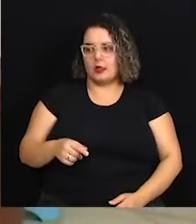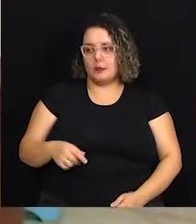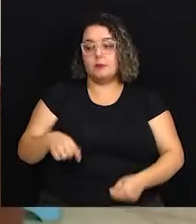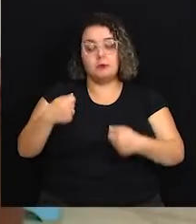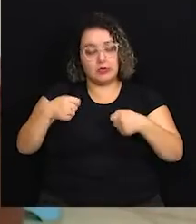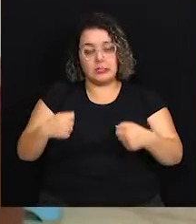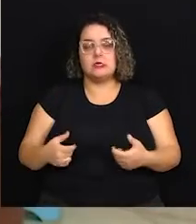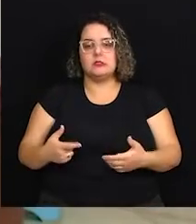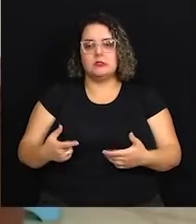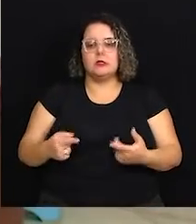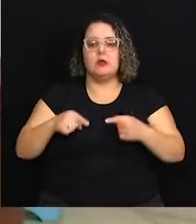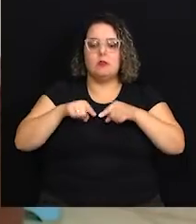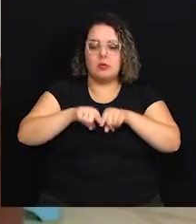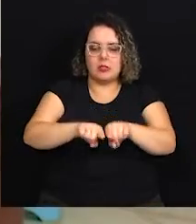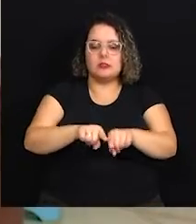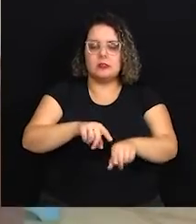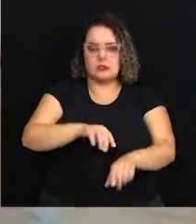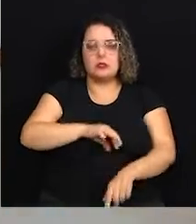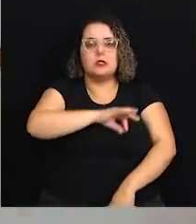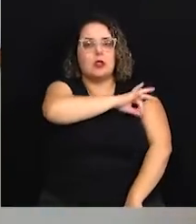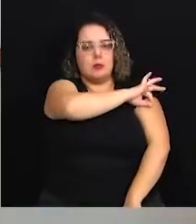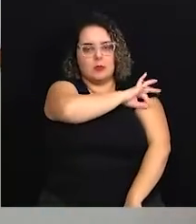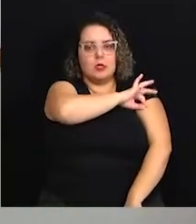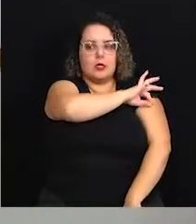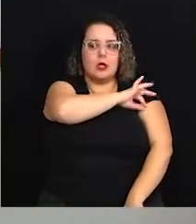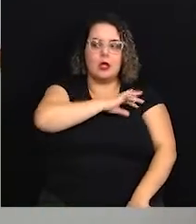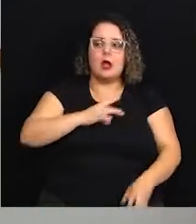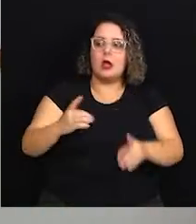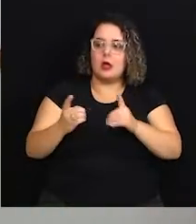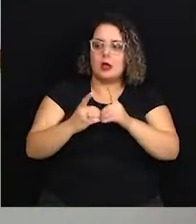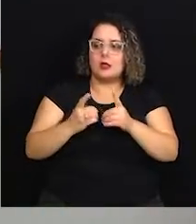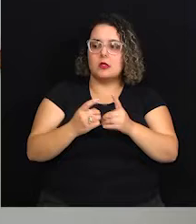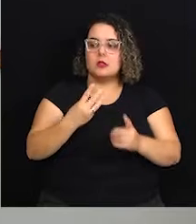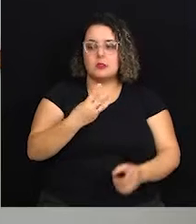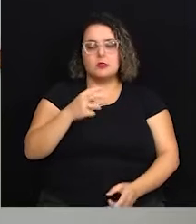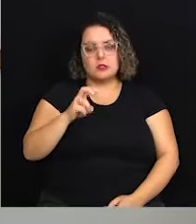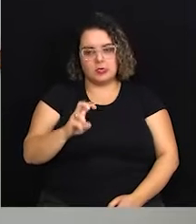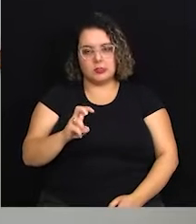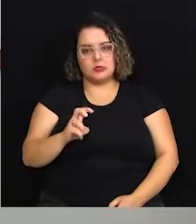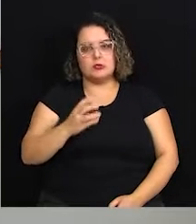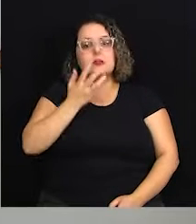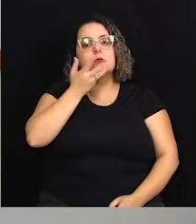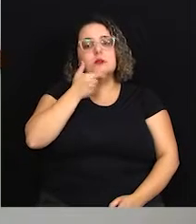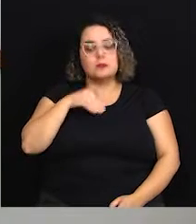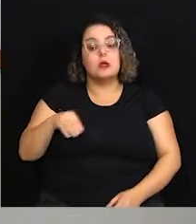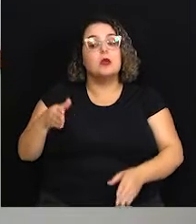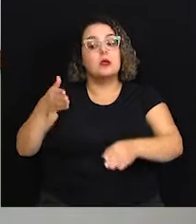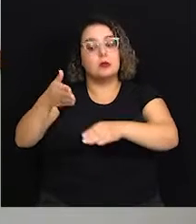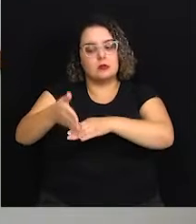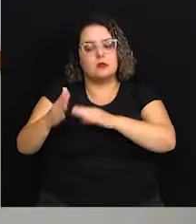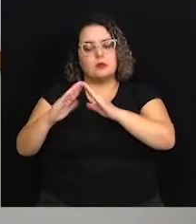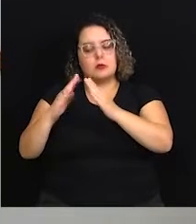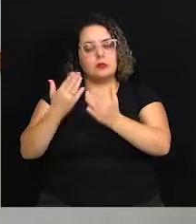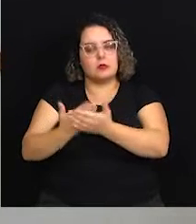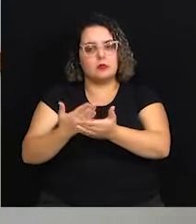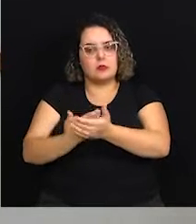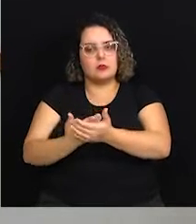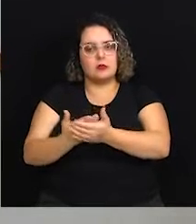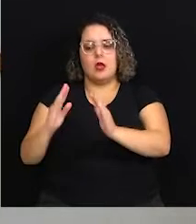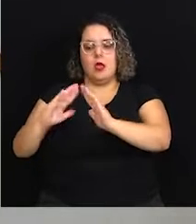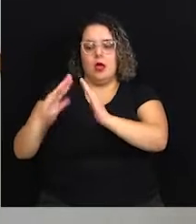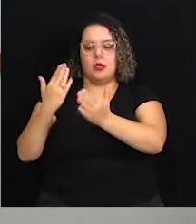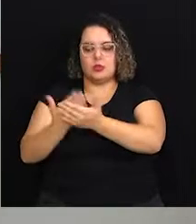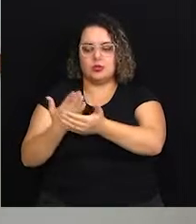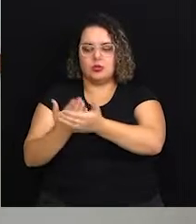essa parceria da prefeitura, nós só atendemos 35 crianças que estão na escola. Eles vêm da escola para cá. A parceria com